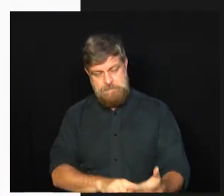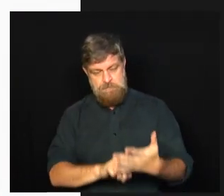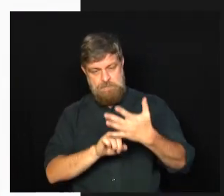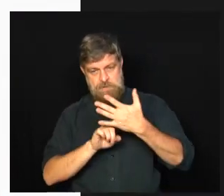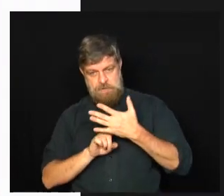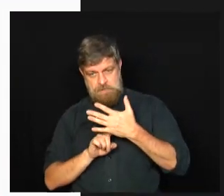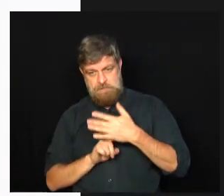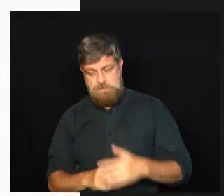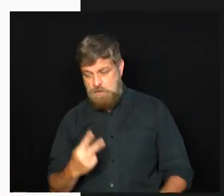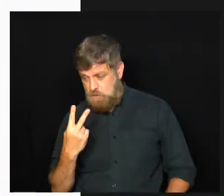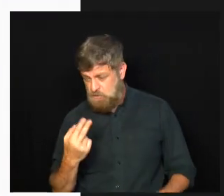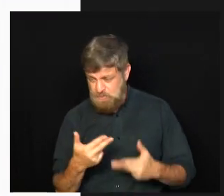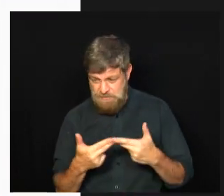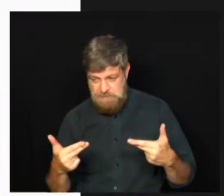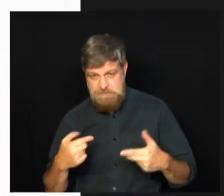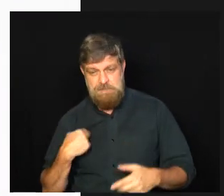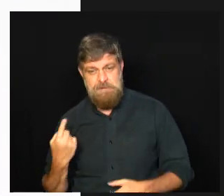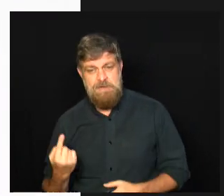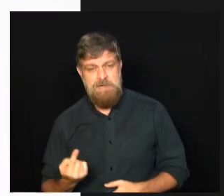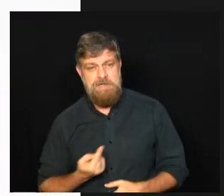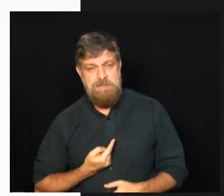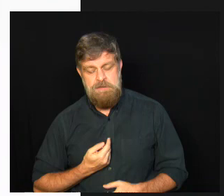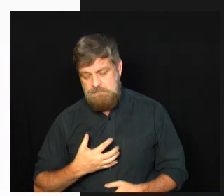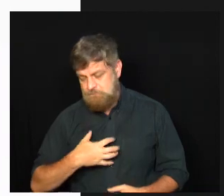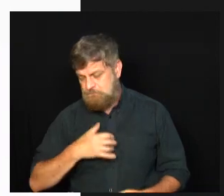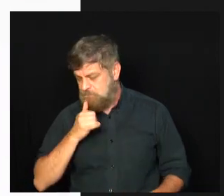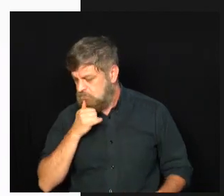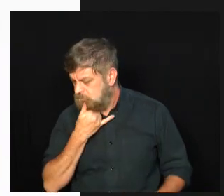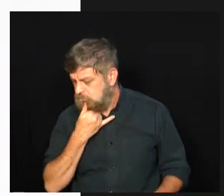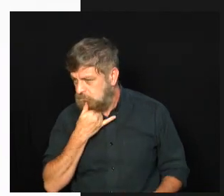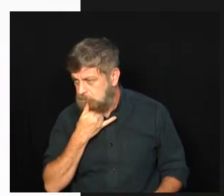duas coisas que me deixaram muito tristes.